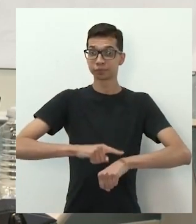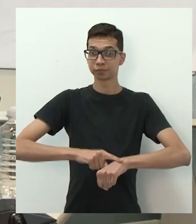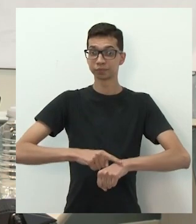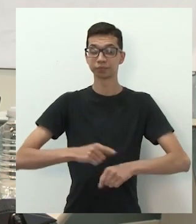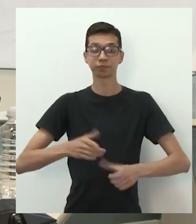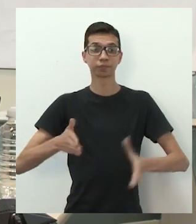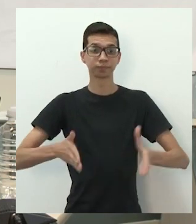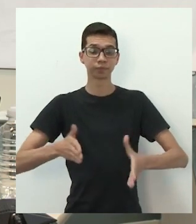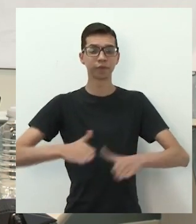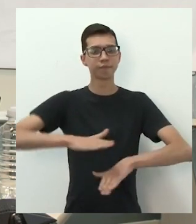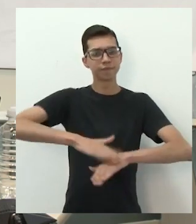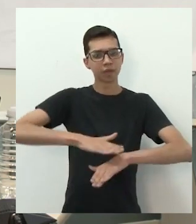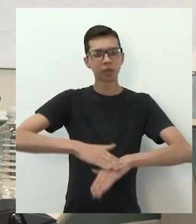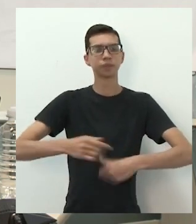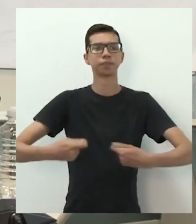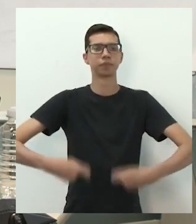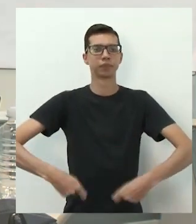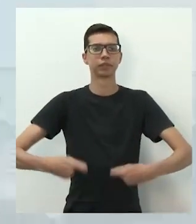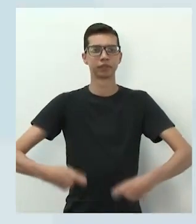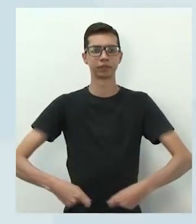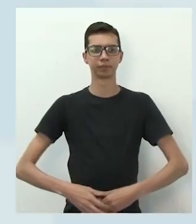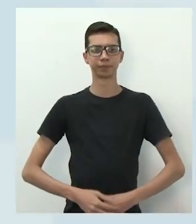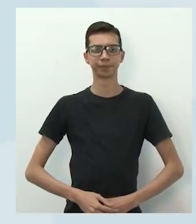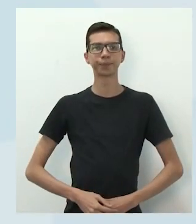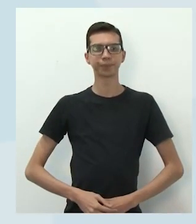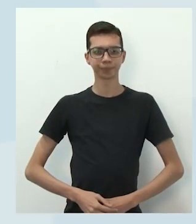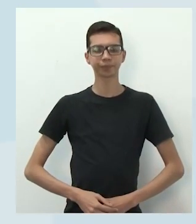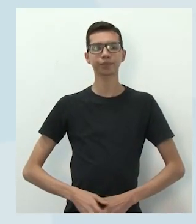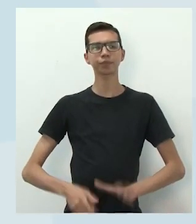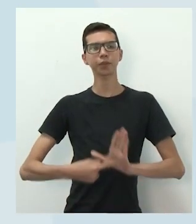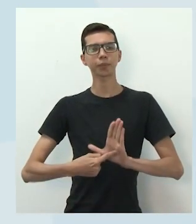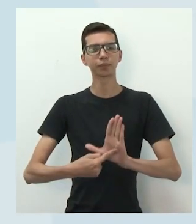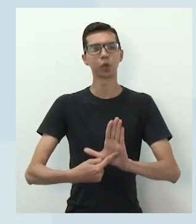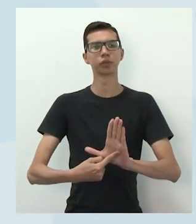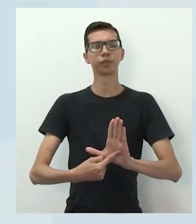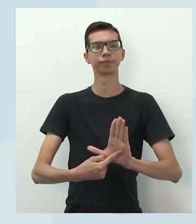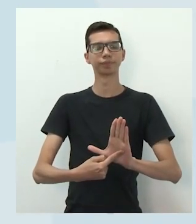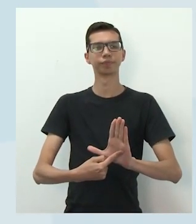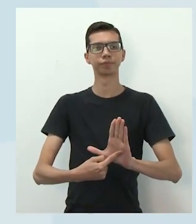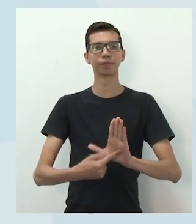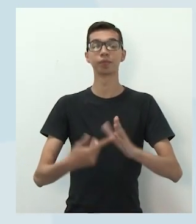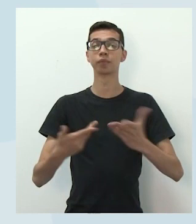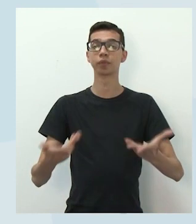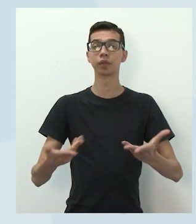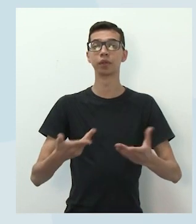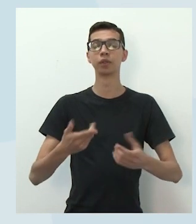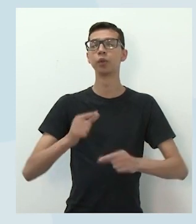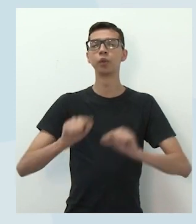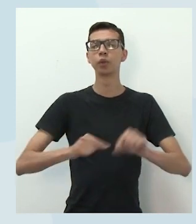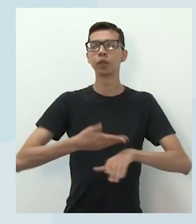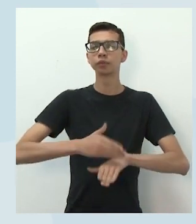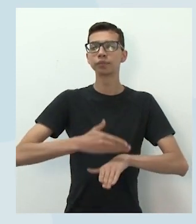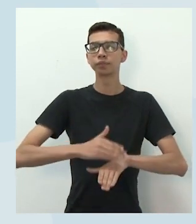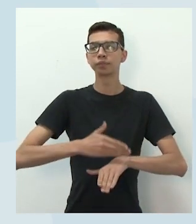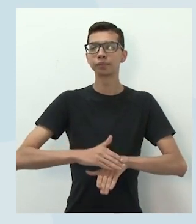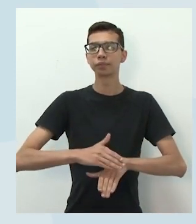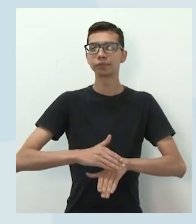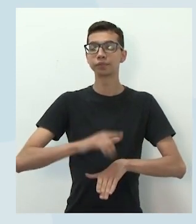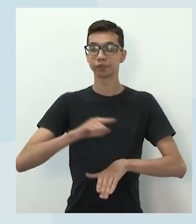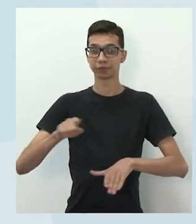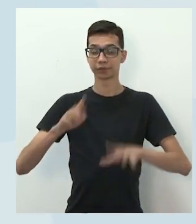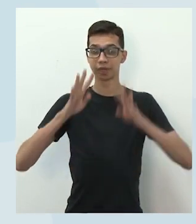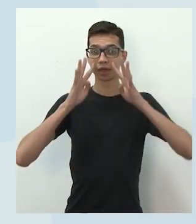Mostrar. Qual é a habilidade, né, que nós acreditamos aí que vocês deveriam desenvolver após assistir essa